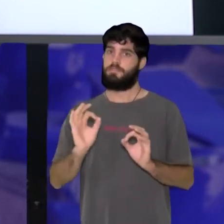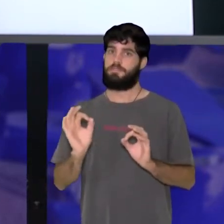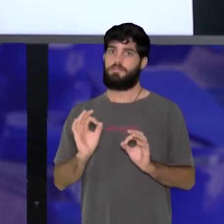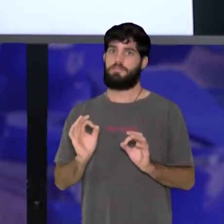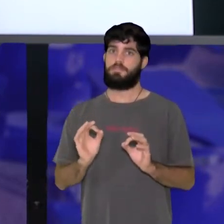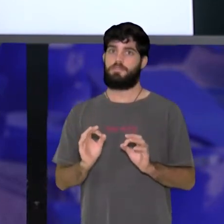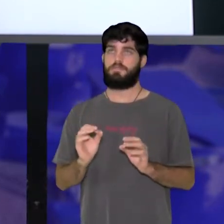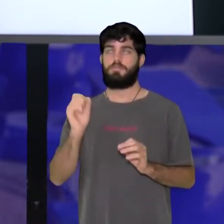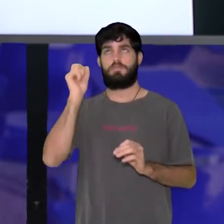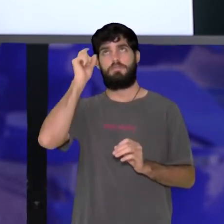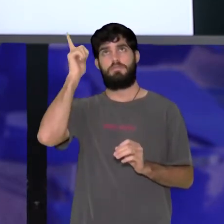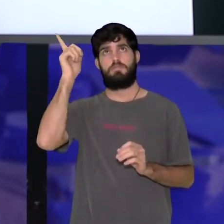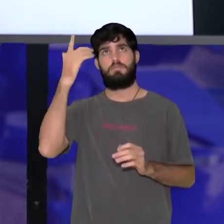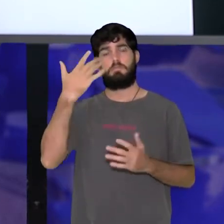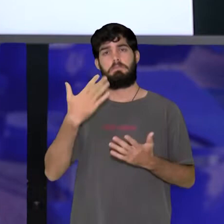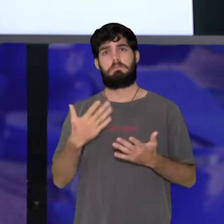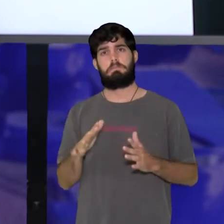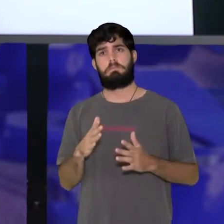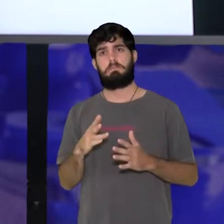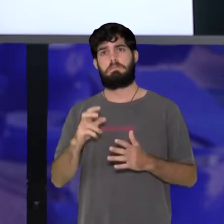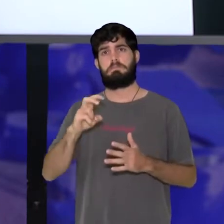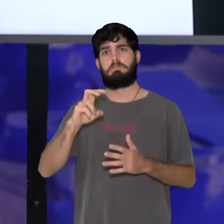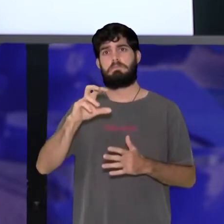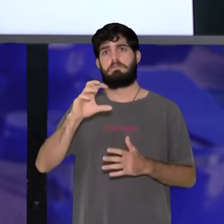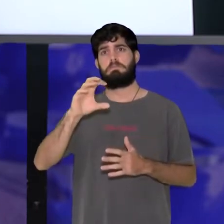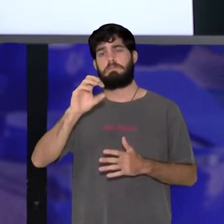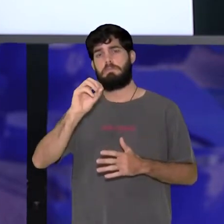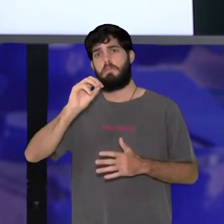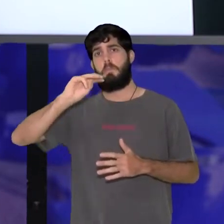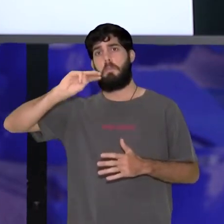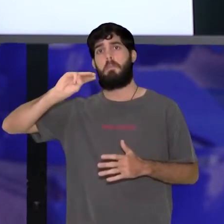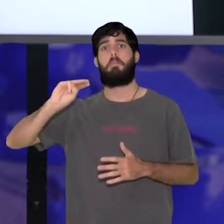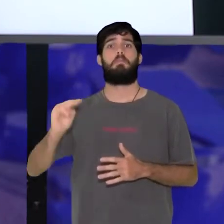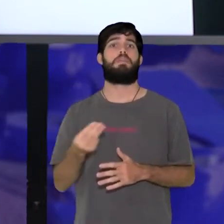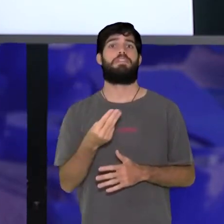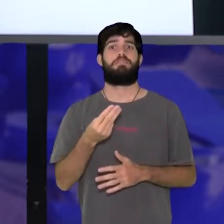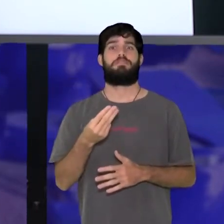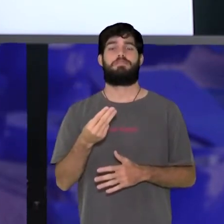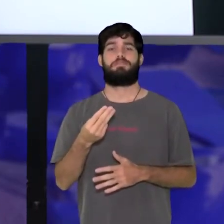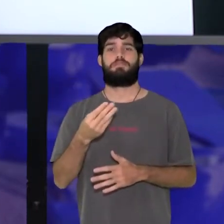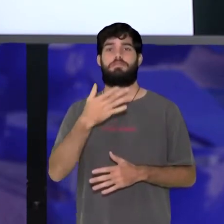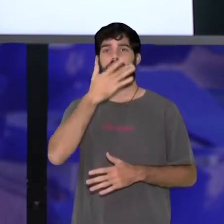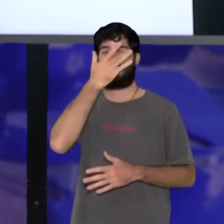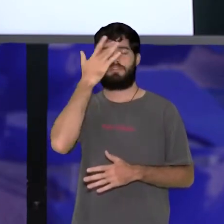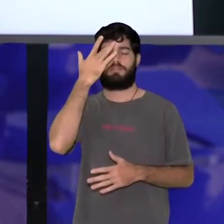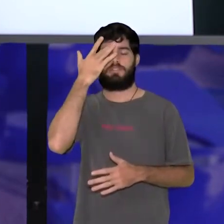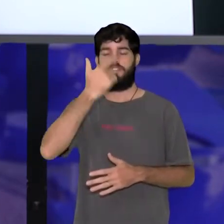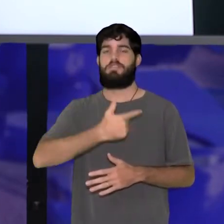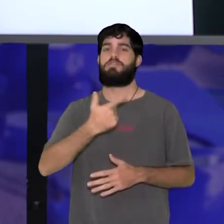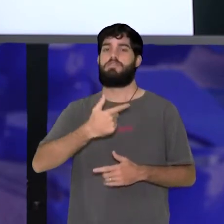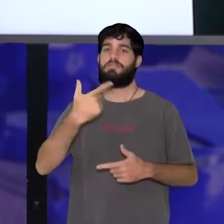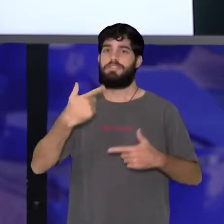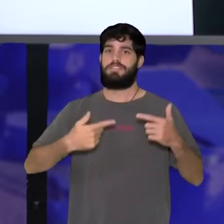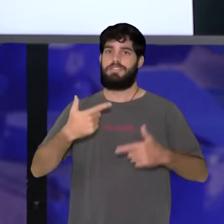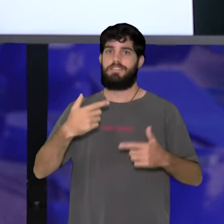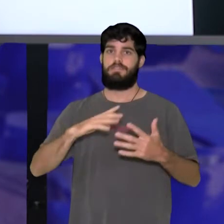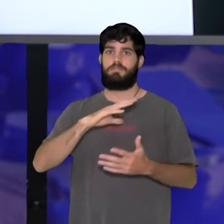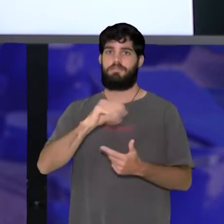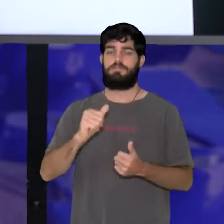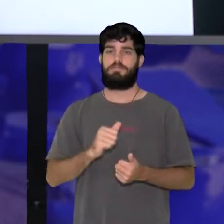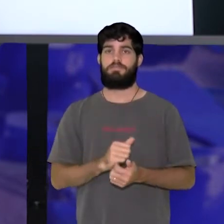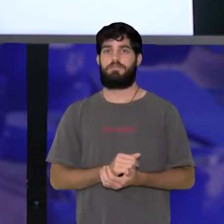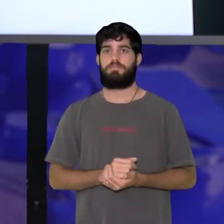Estima-se que morreram algo em torno de 50 milhões de pessoas na Segunda Guerra Mundial. Mais da